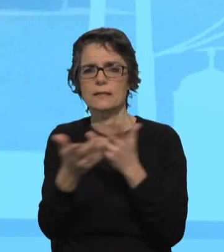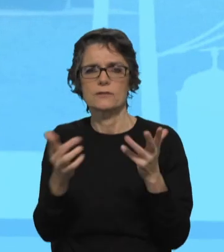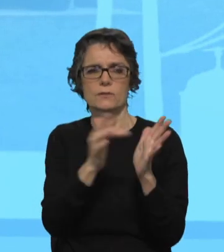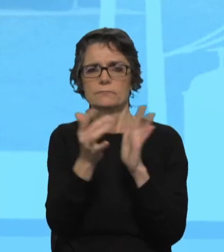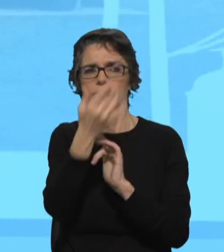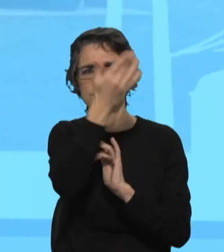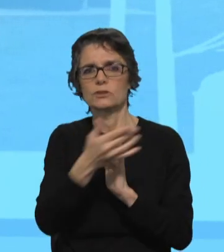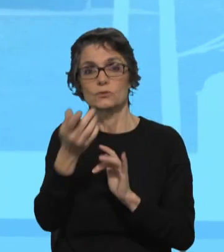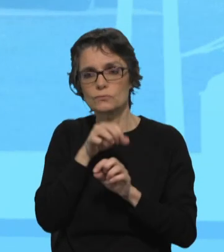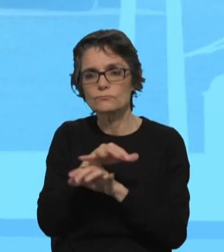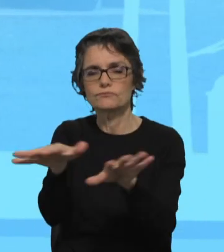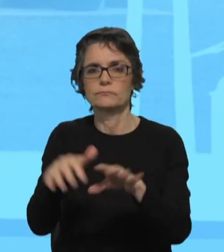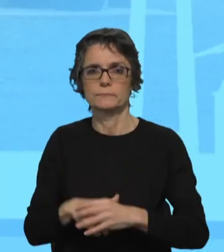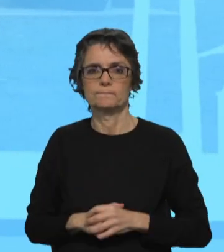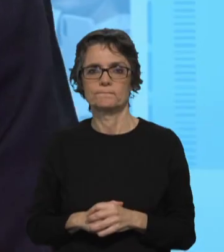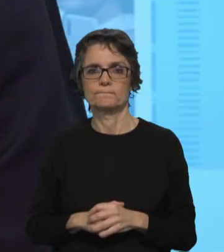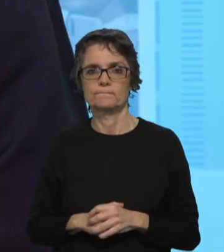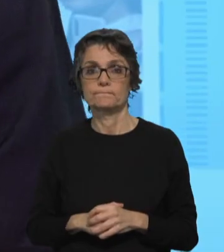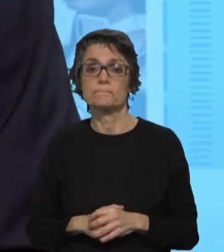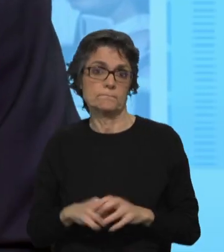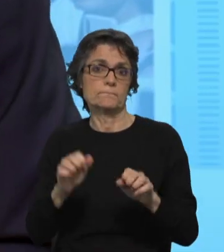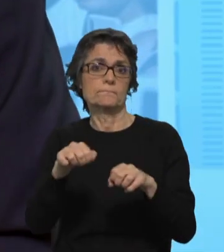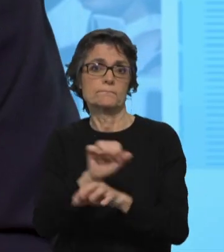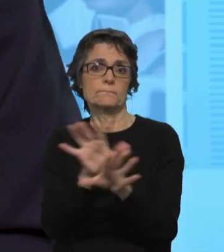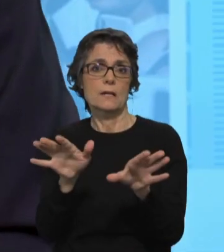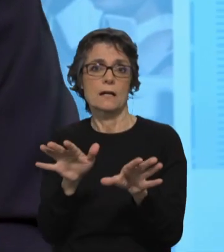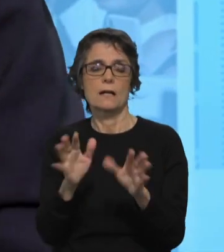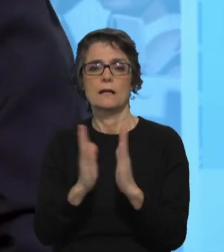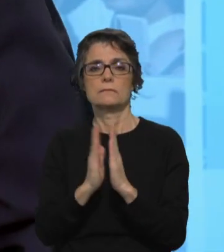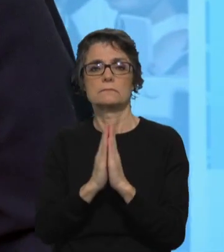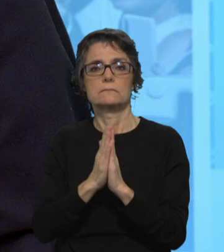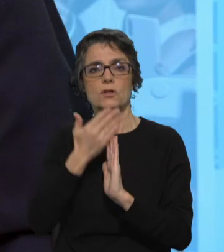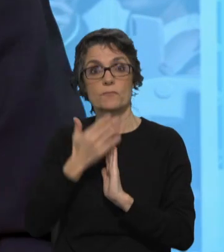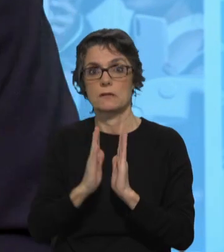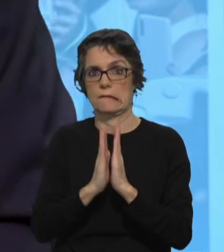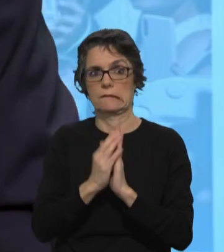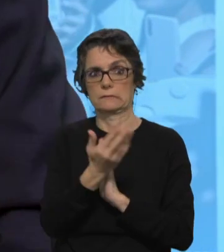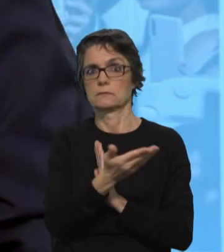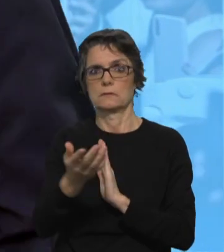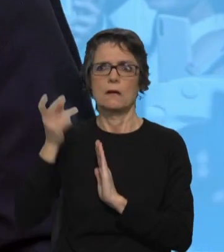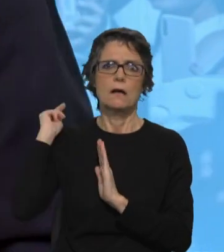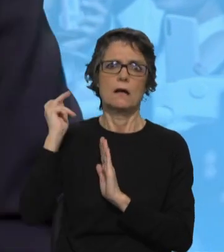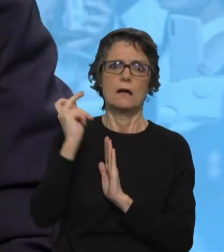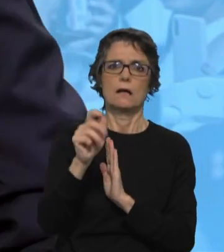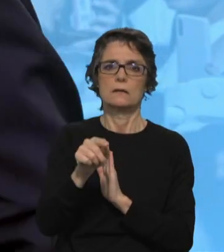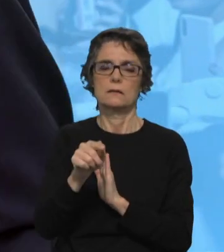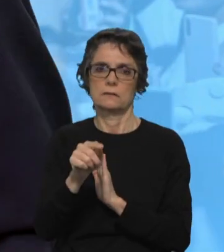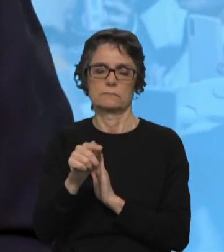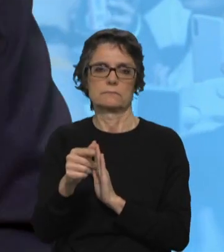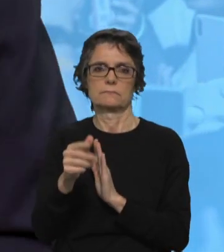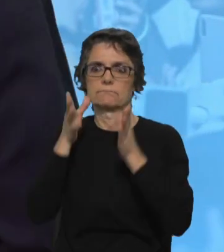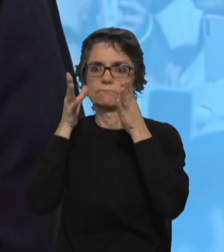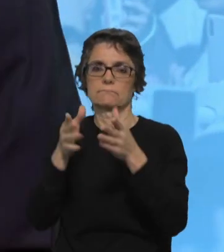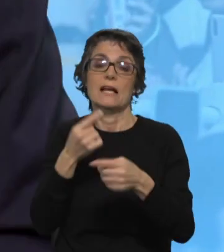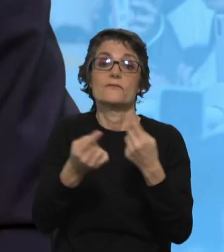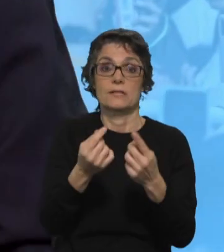dúvida. Aliás, a multissecular experiência da Igreja mostra um grande investimento, às vezes mais bem conseguido,